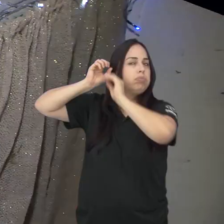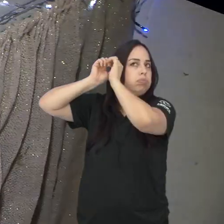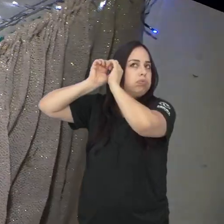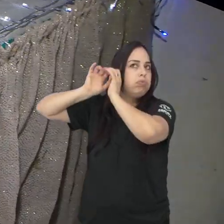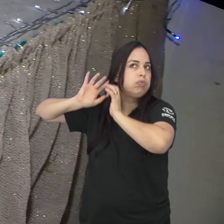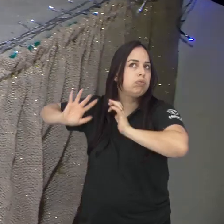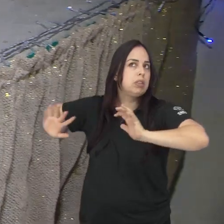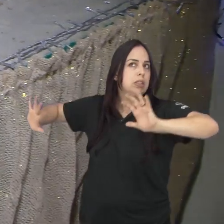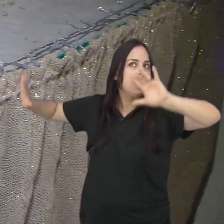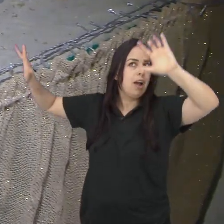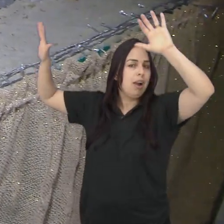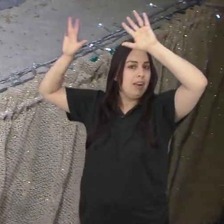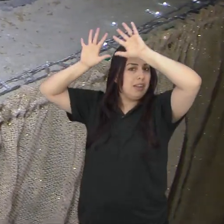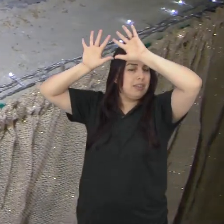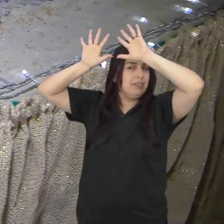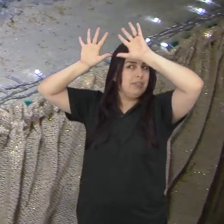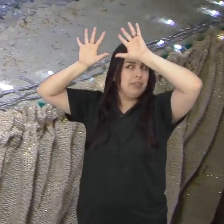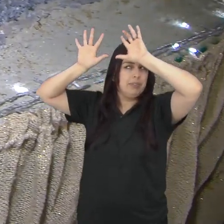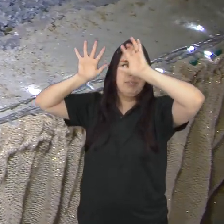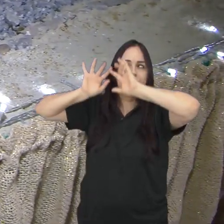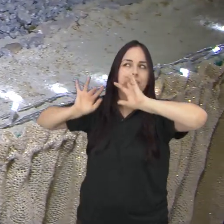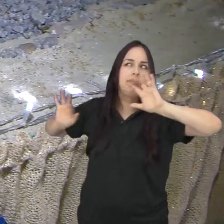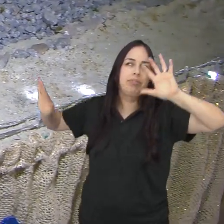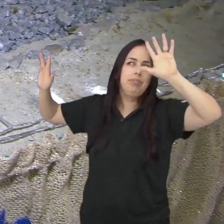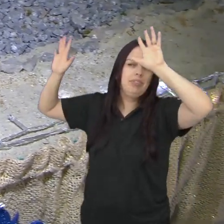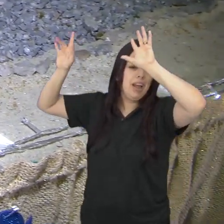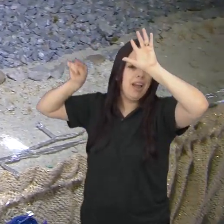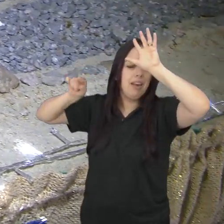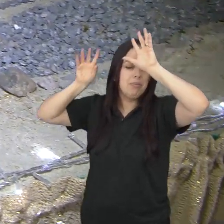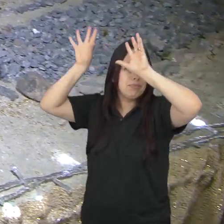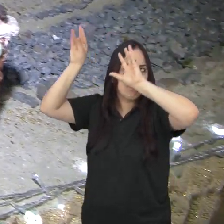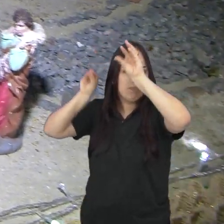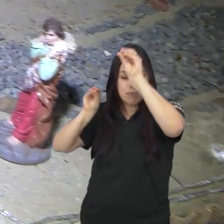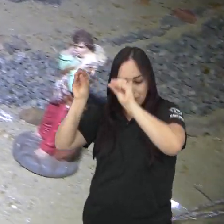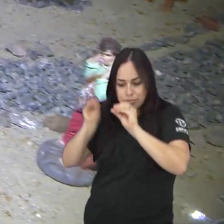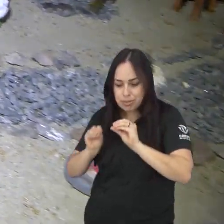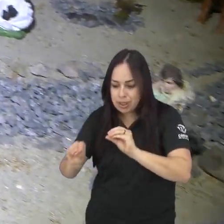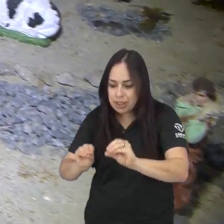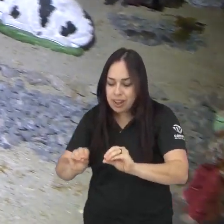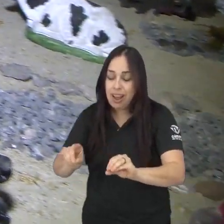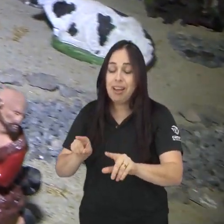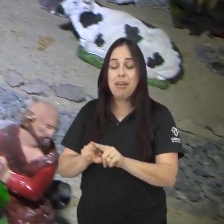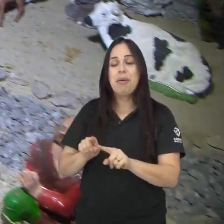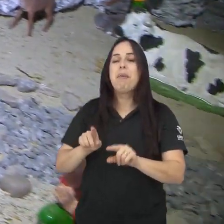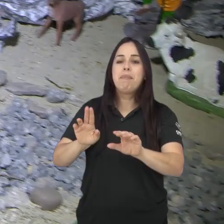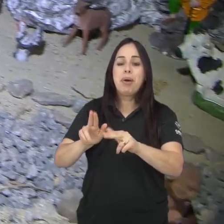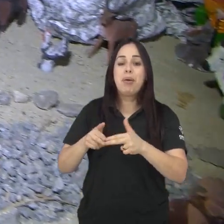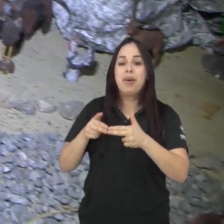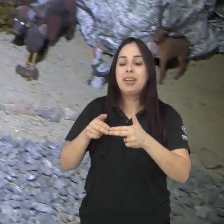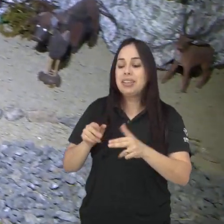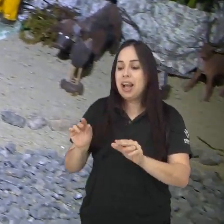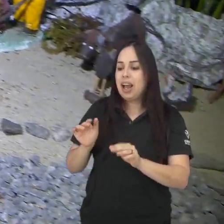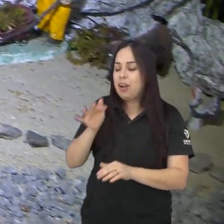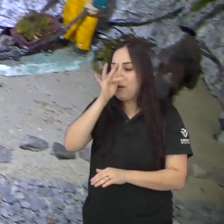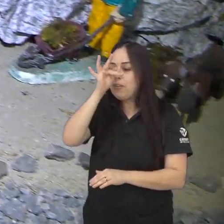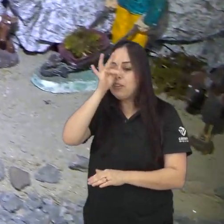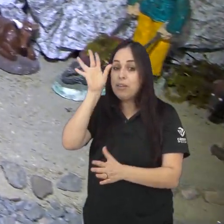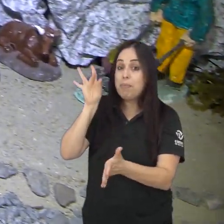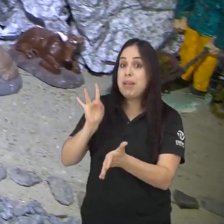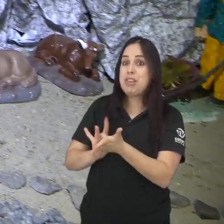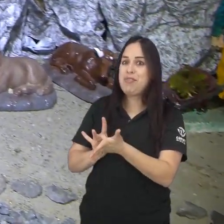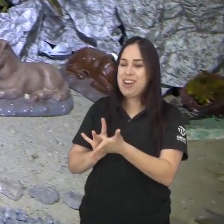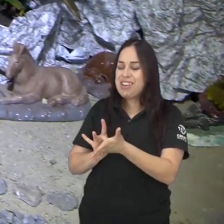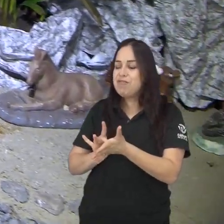ela imagina... Sabedoria, né? O presépio dela tem esse diferencial. Acho que é isso que deixa tão bonito o presépio que a minha mãe faz. Ela